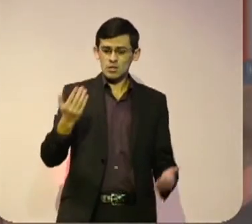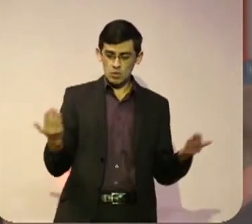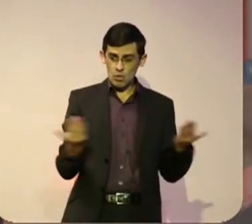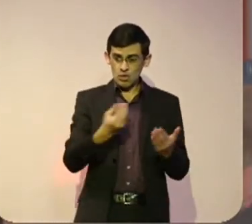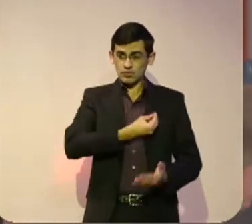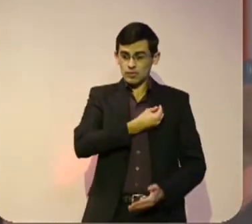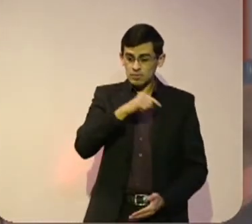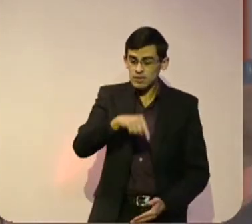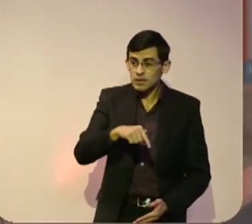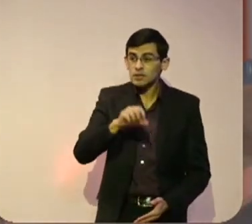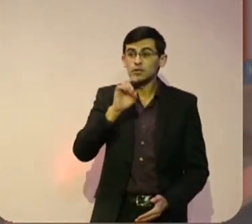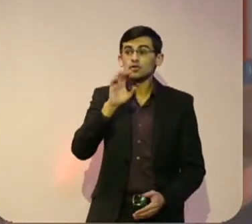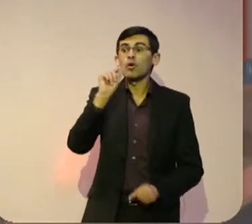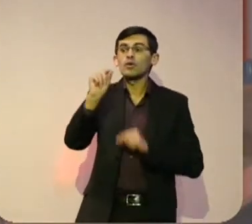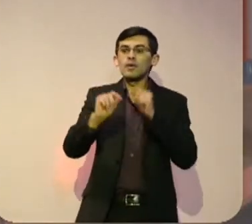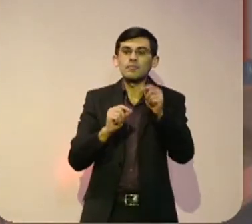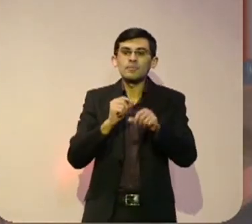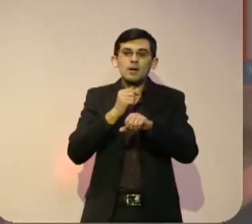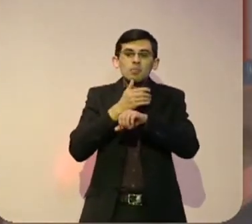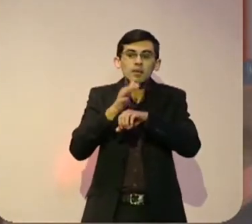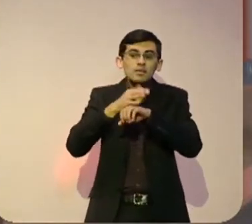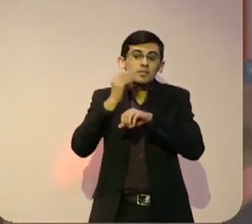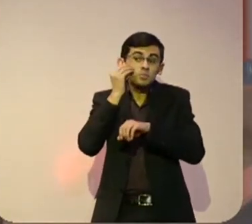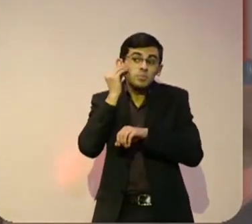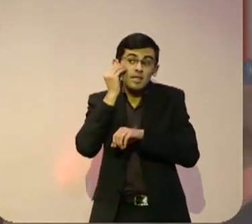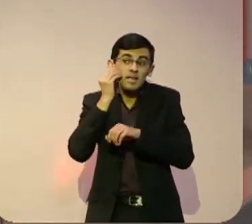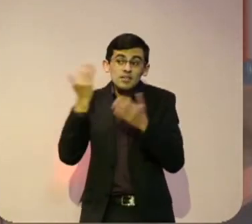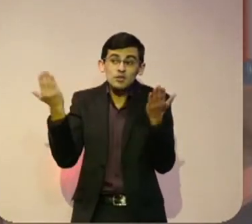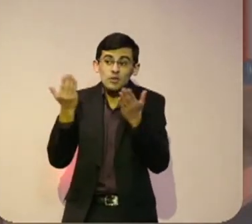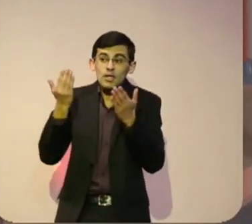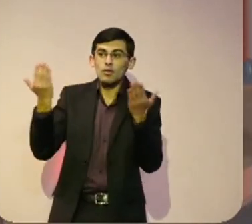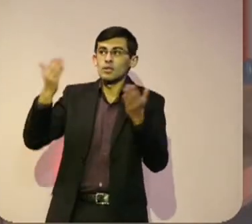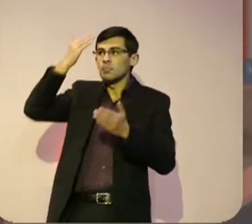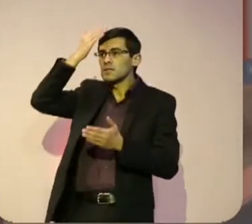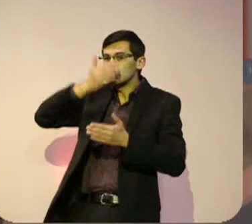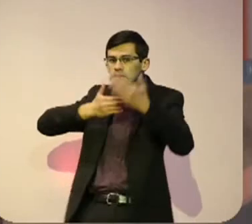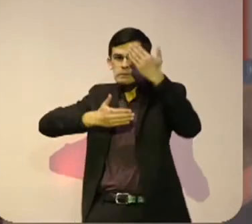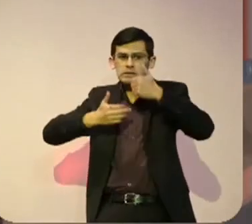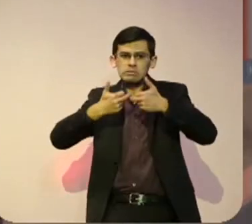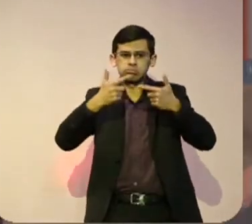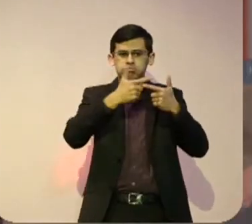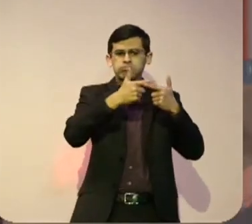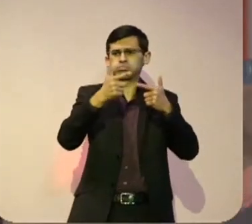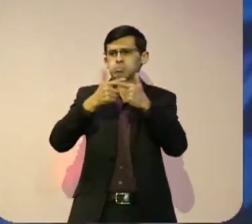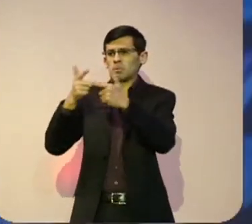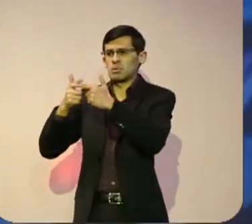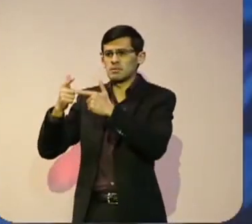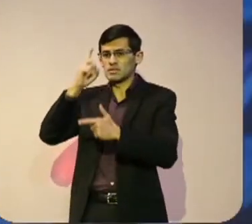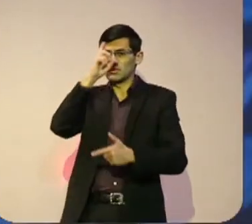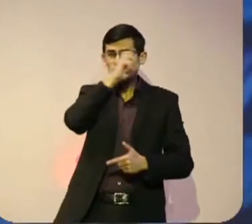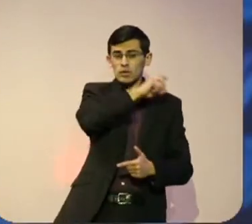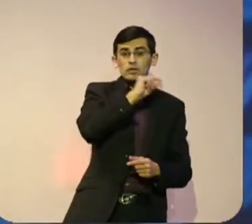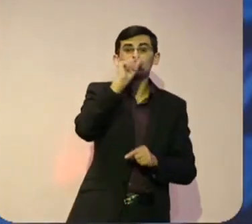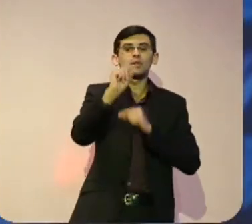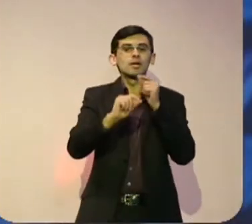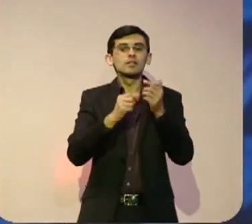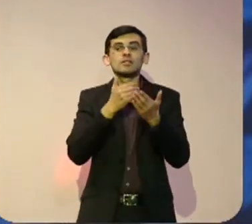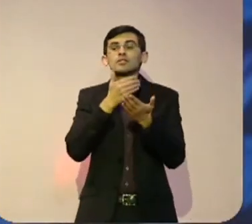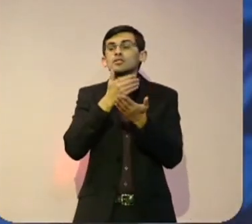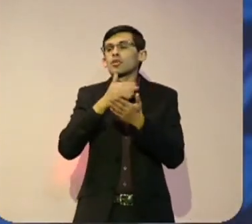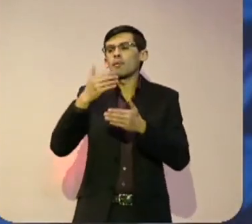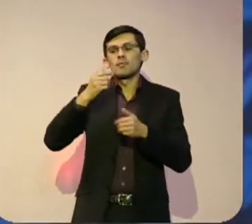é só uma preparação para a eternidade. Com tudo aquilo que apresenta diante de nós, com os desafios que se apresentam, é apenas